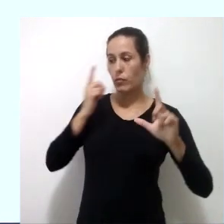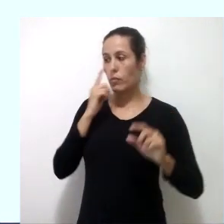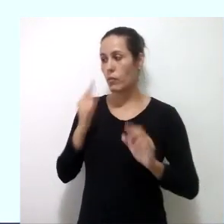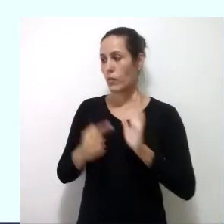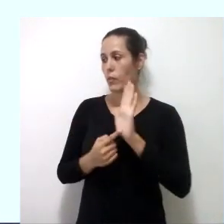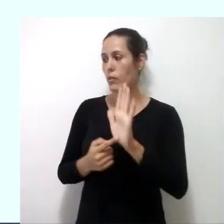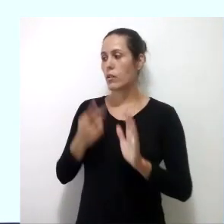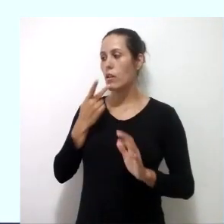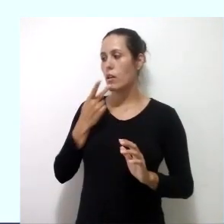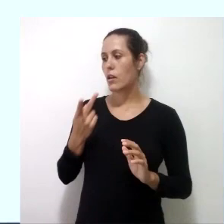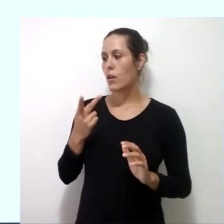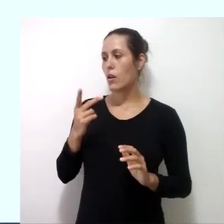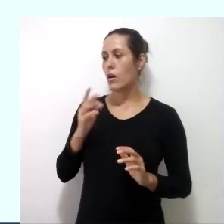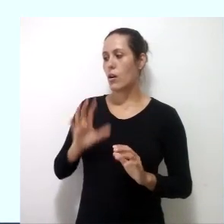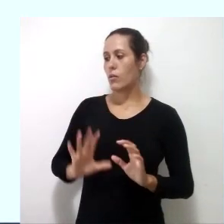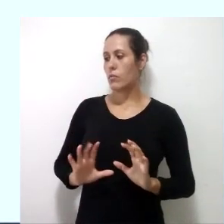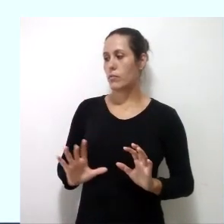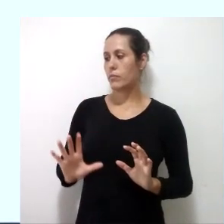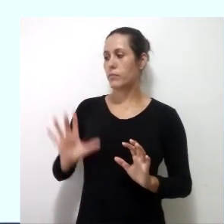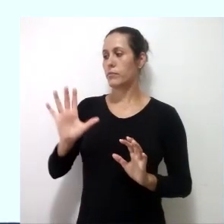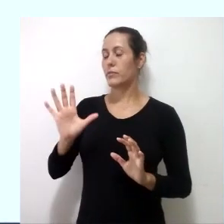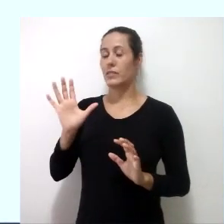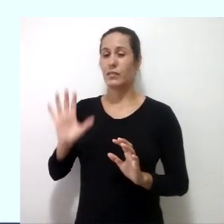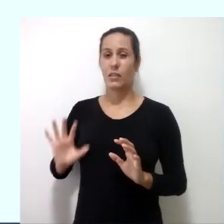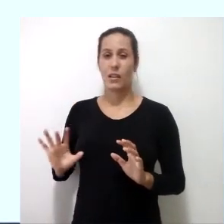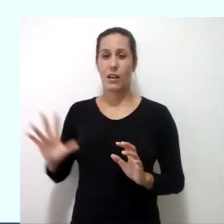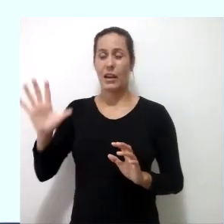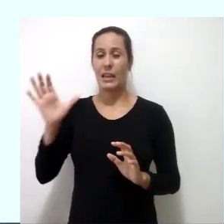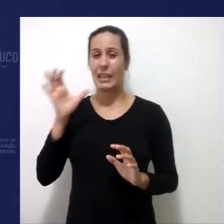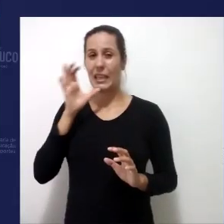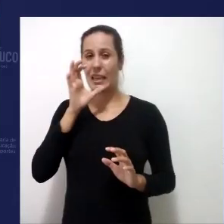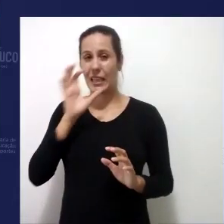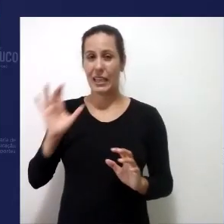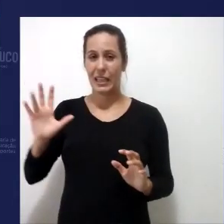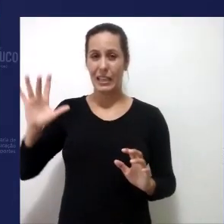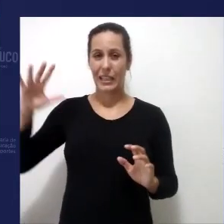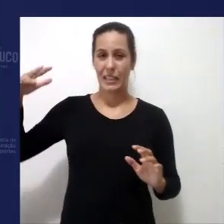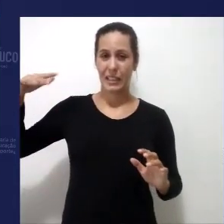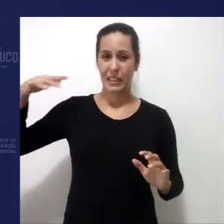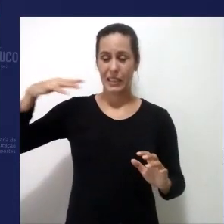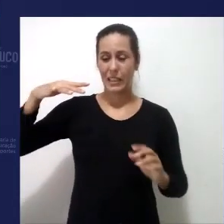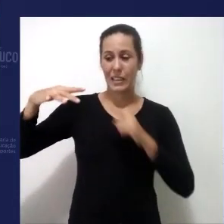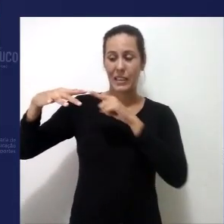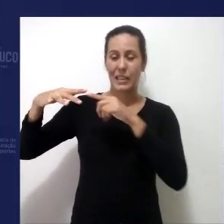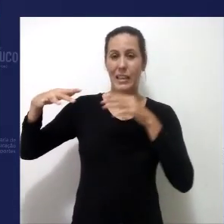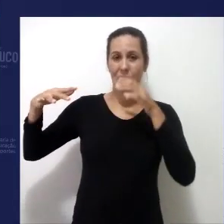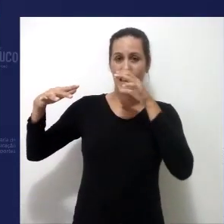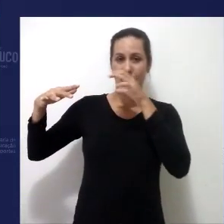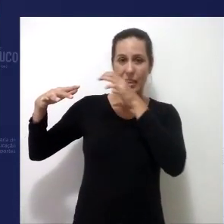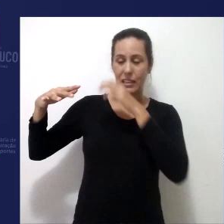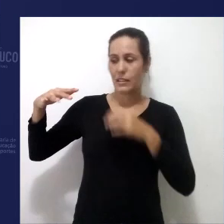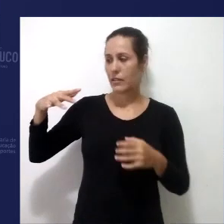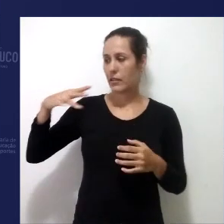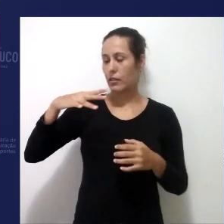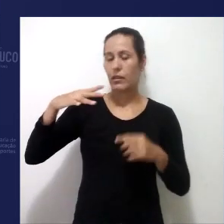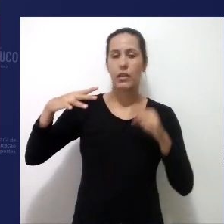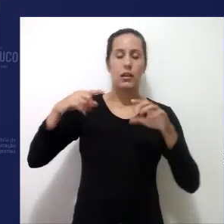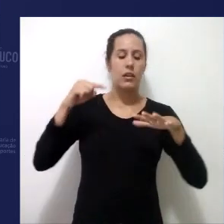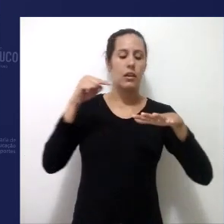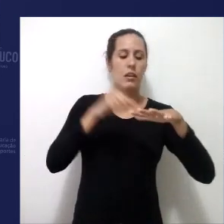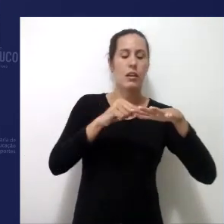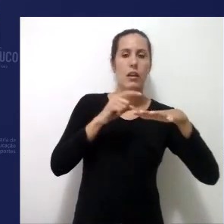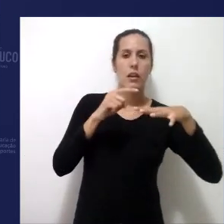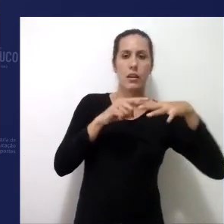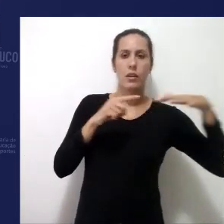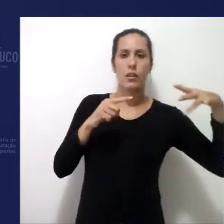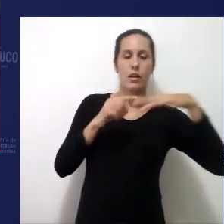a gente chama de frente quente. O ar quente ele vai encontrar com o ar frio, vai se